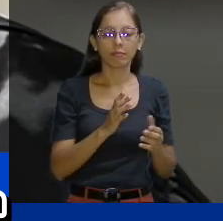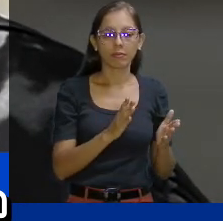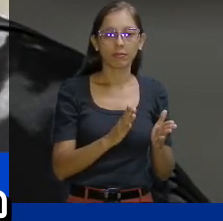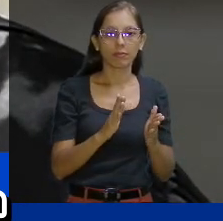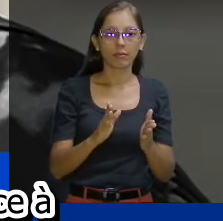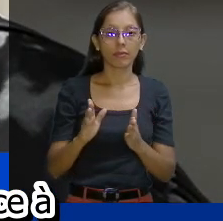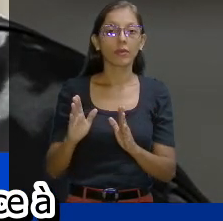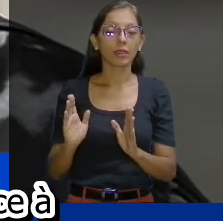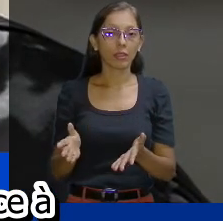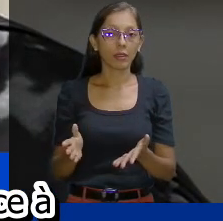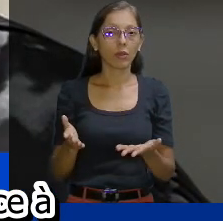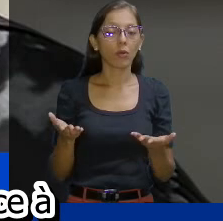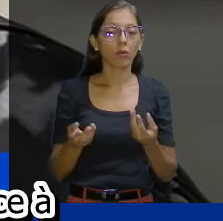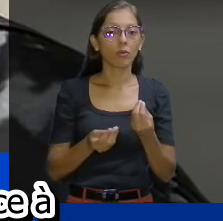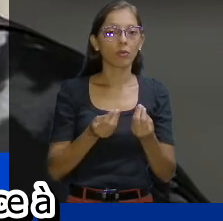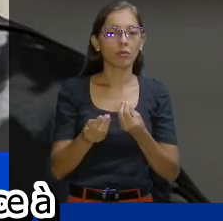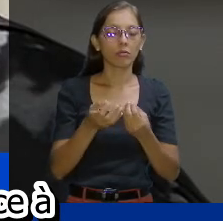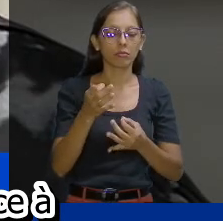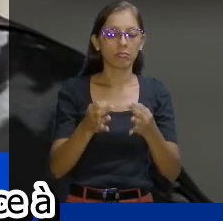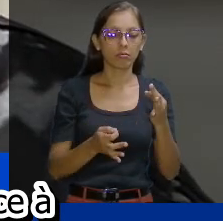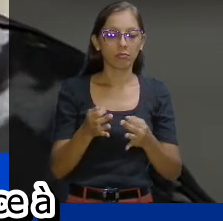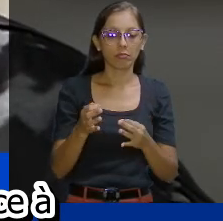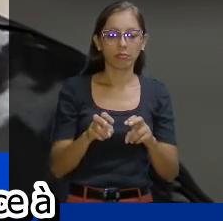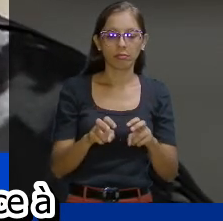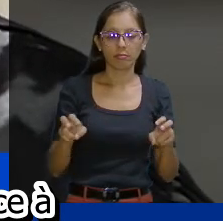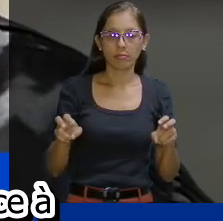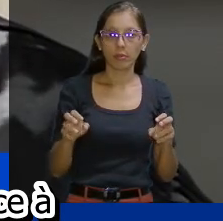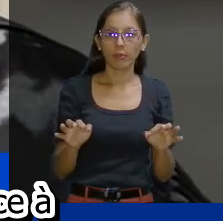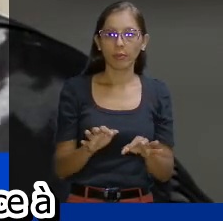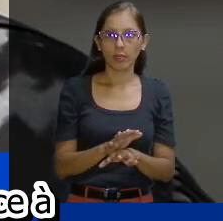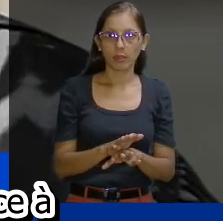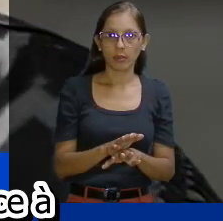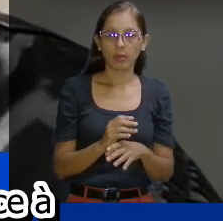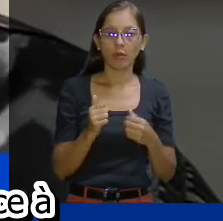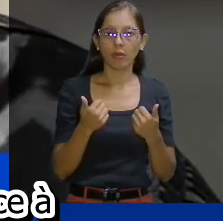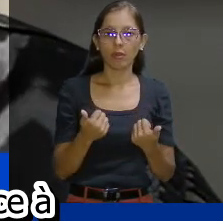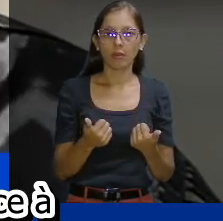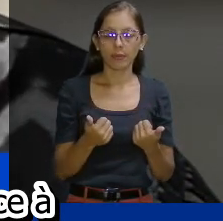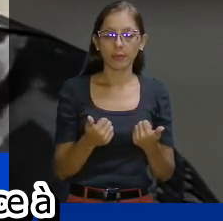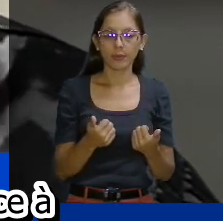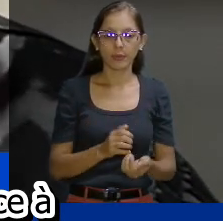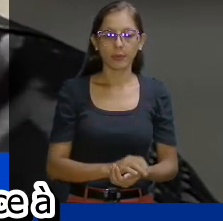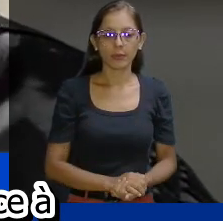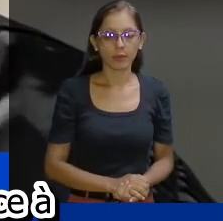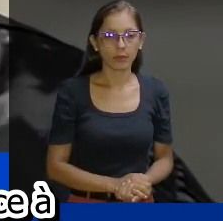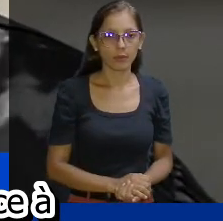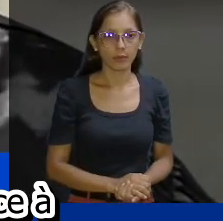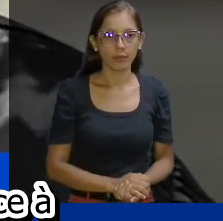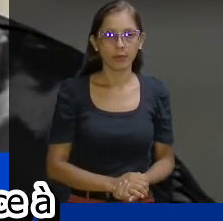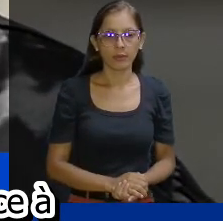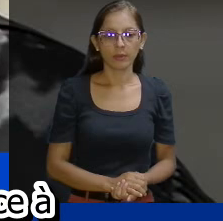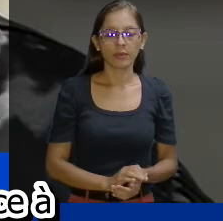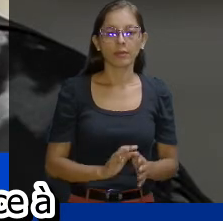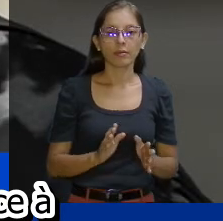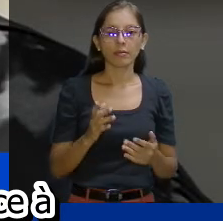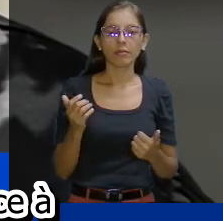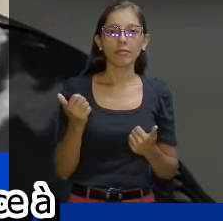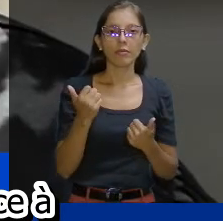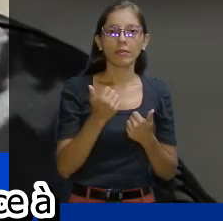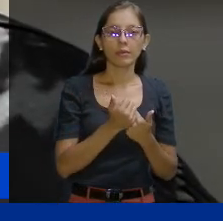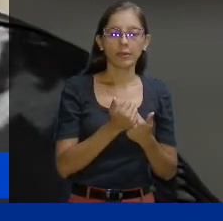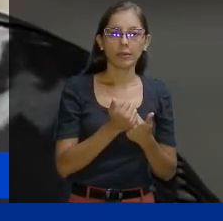presidente, sentido de julgar com o quórum possível, em face à inexistência de titular e suplente da vaga